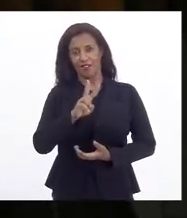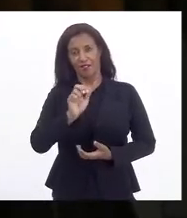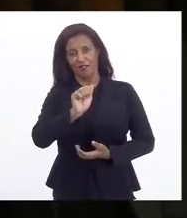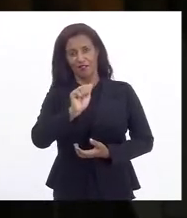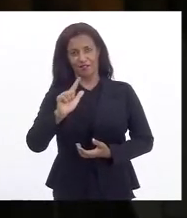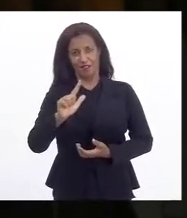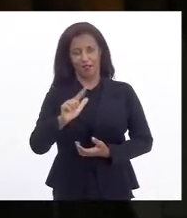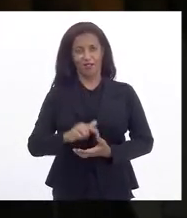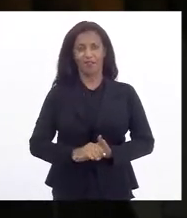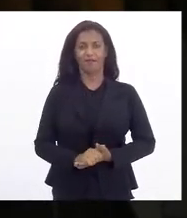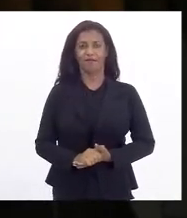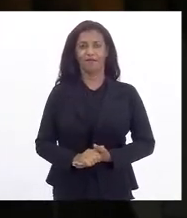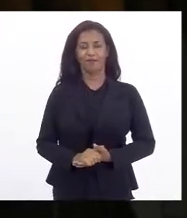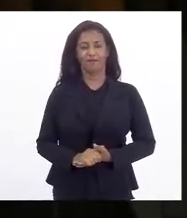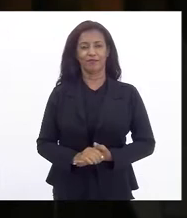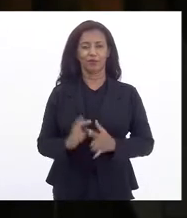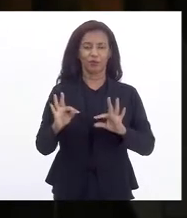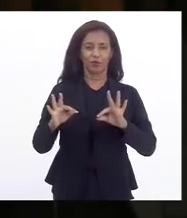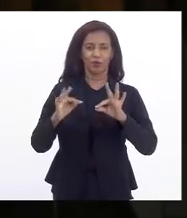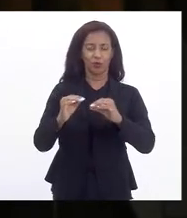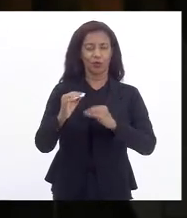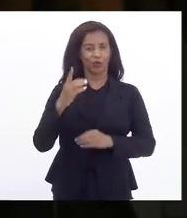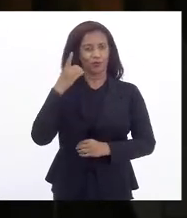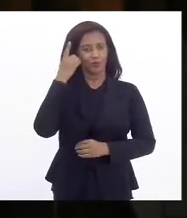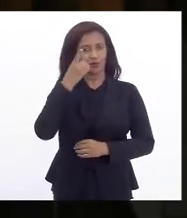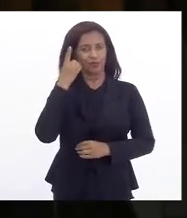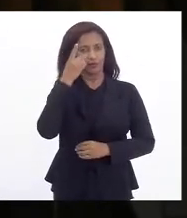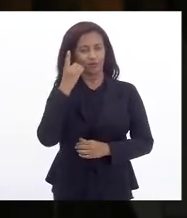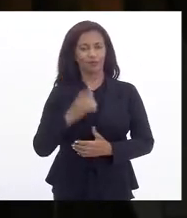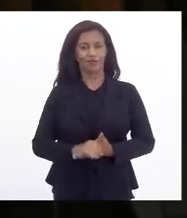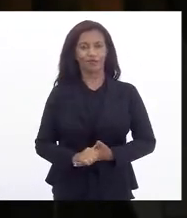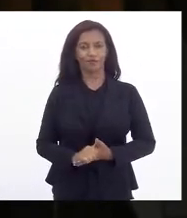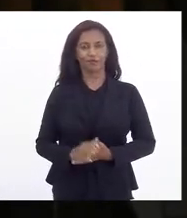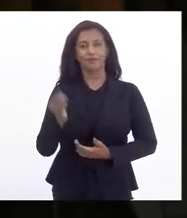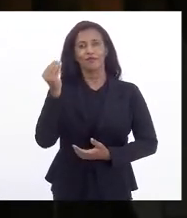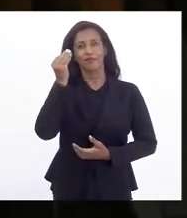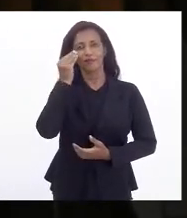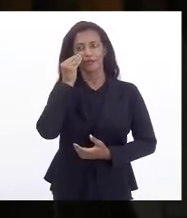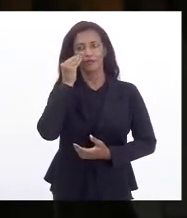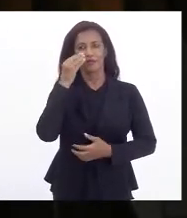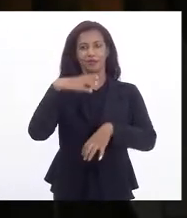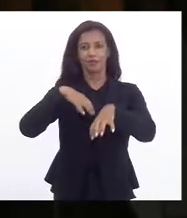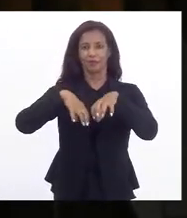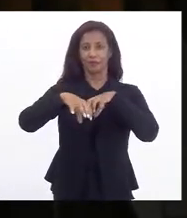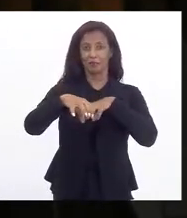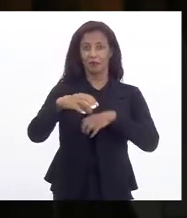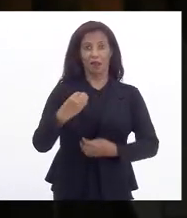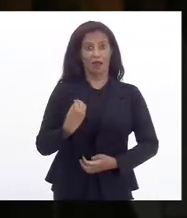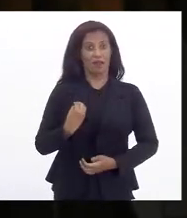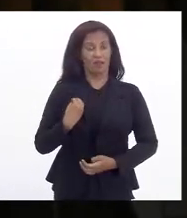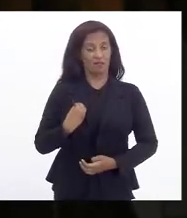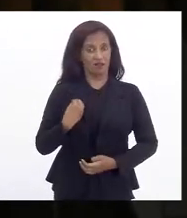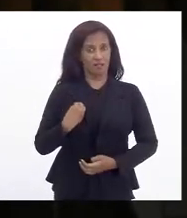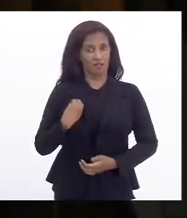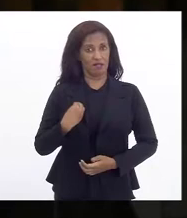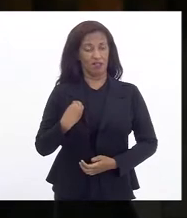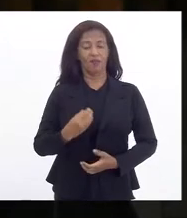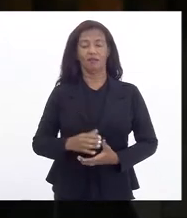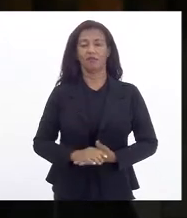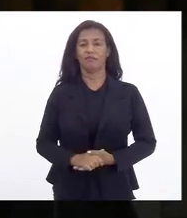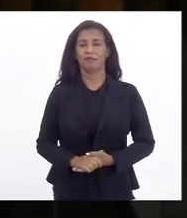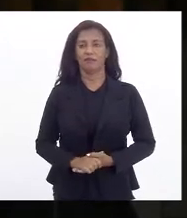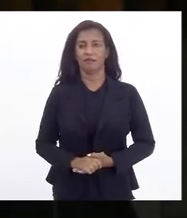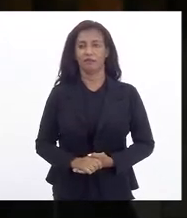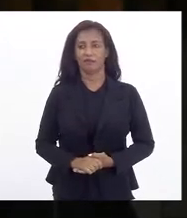Ceasa senhoras e senhores deputados que nos assistem de forma presencial e